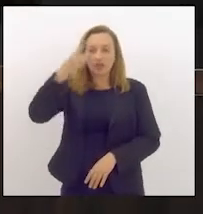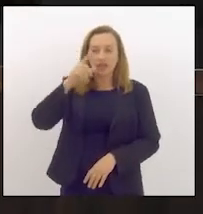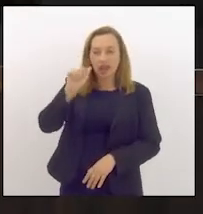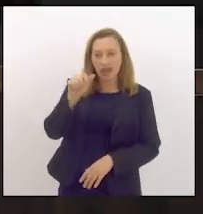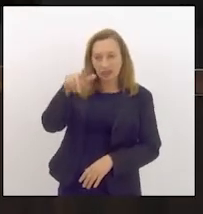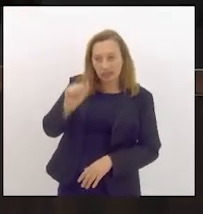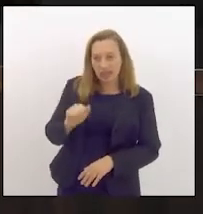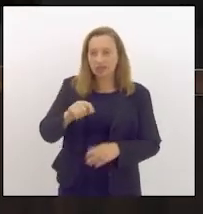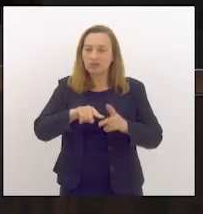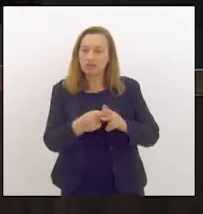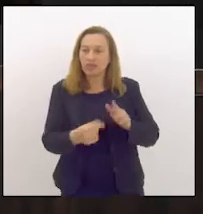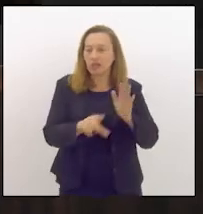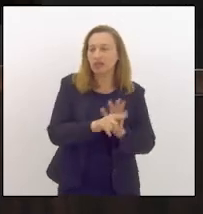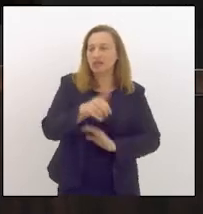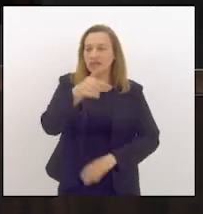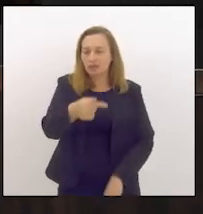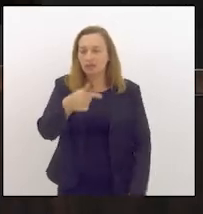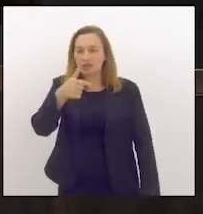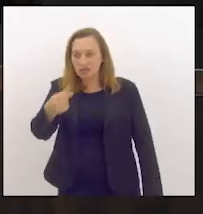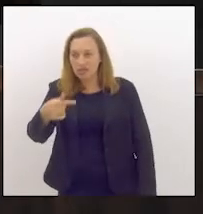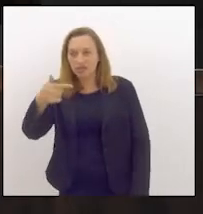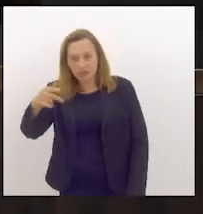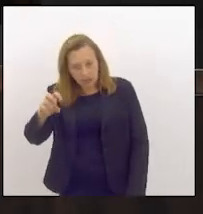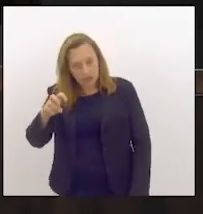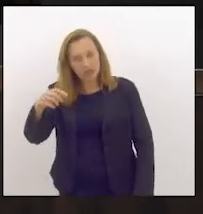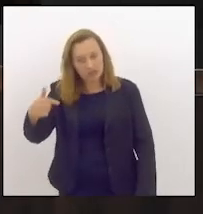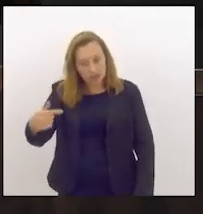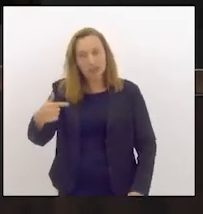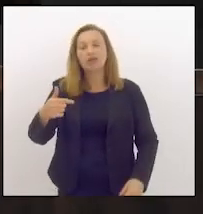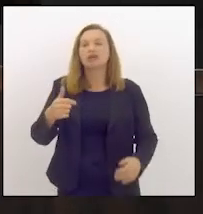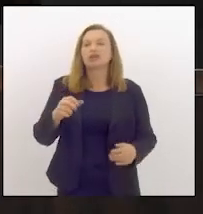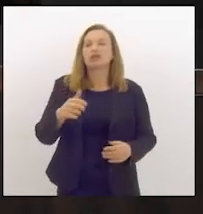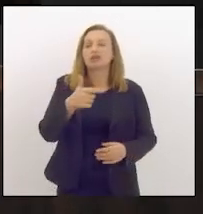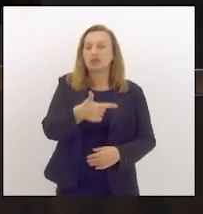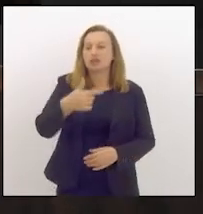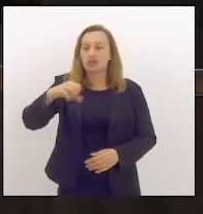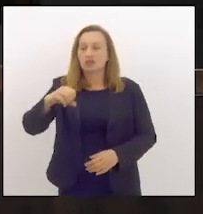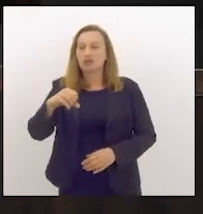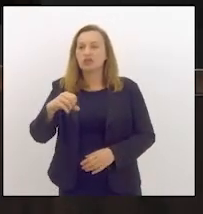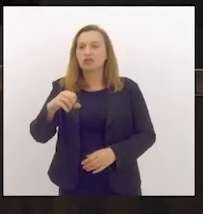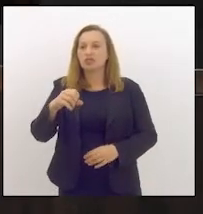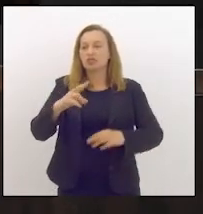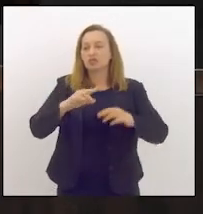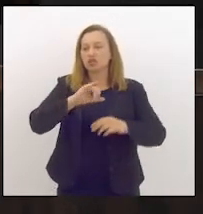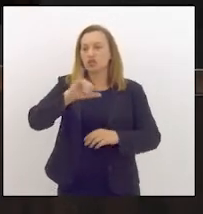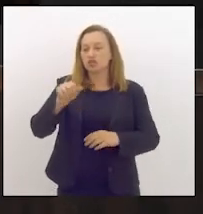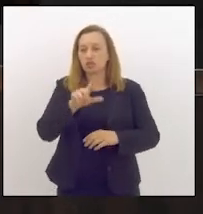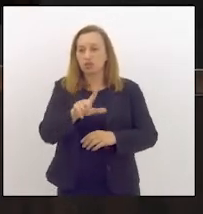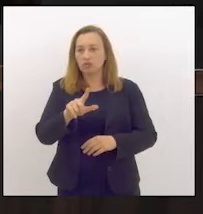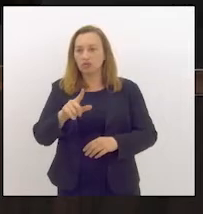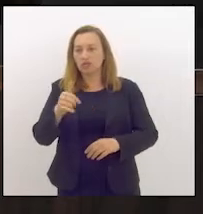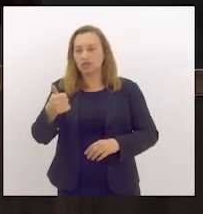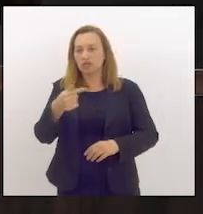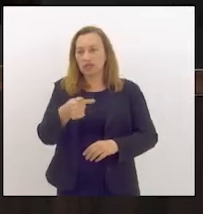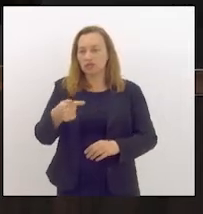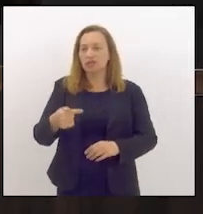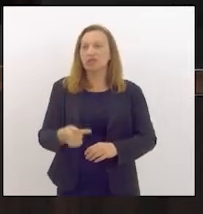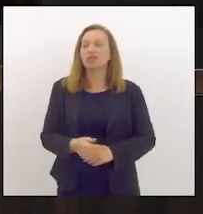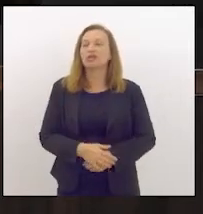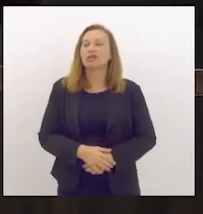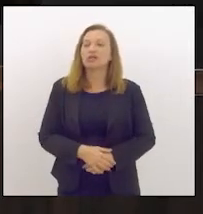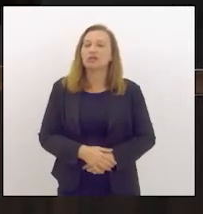passo que altera lei 7655 Dezenove de julho de 17 que conhece o pedido o